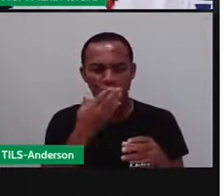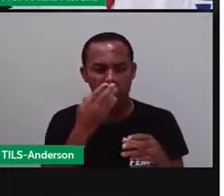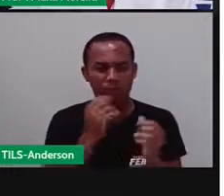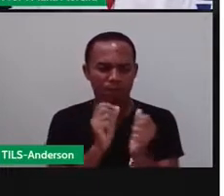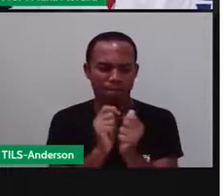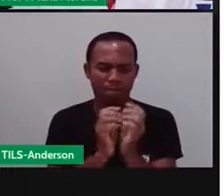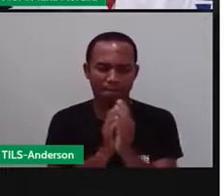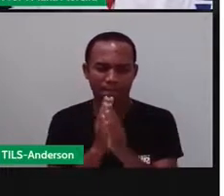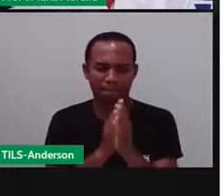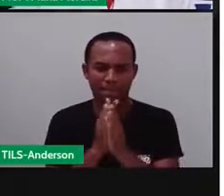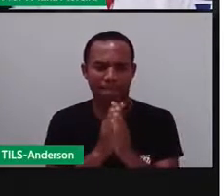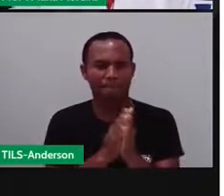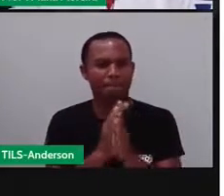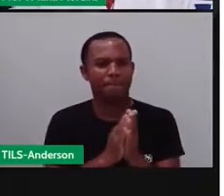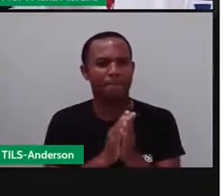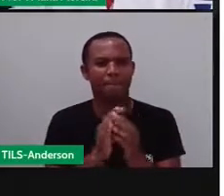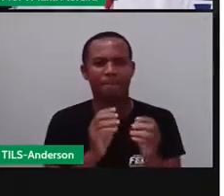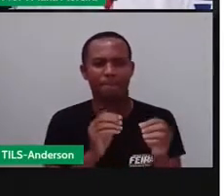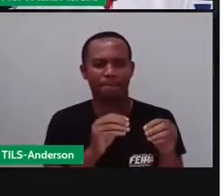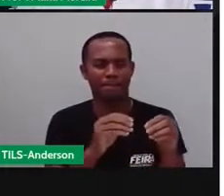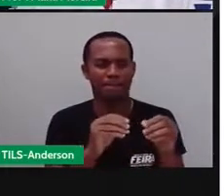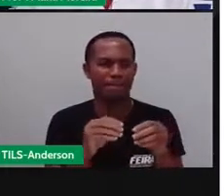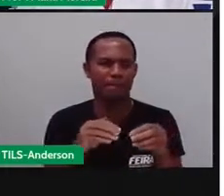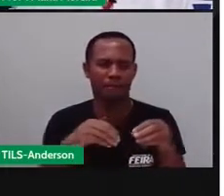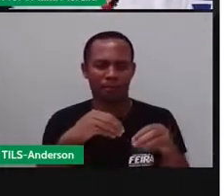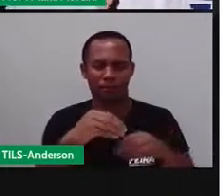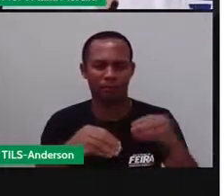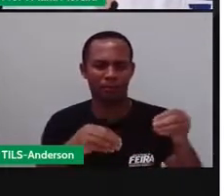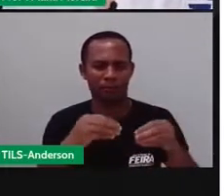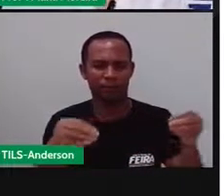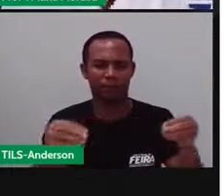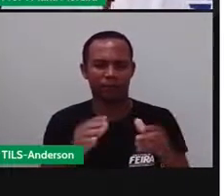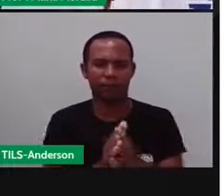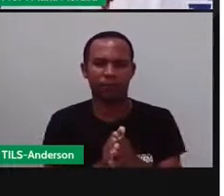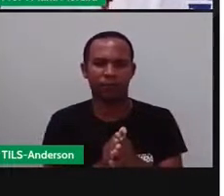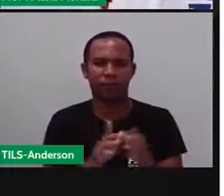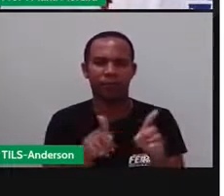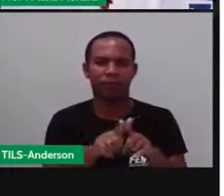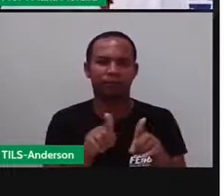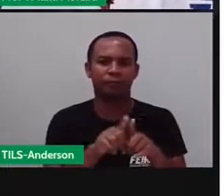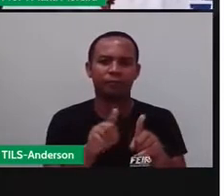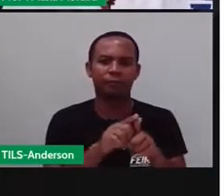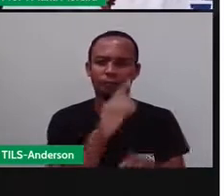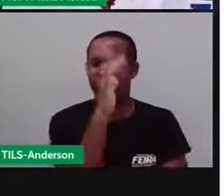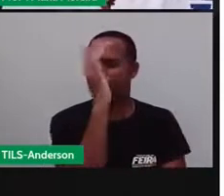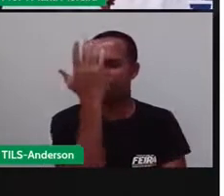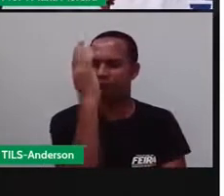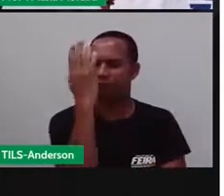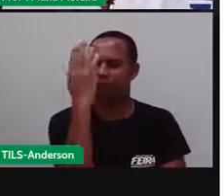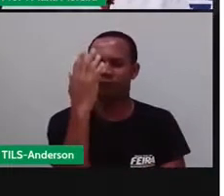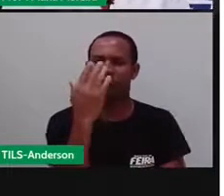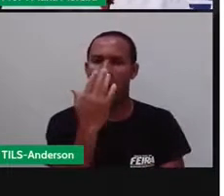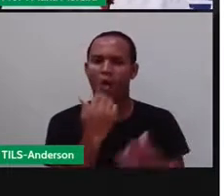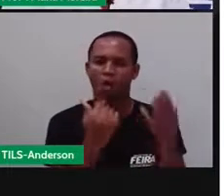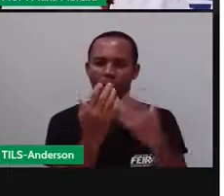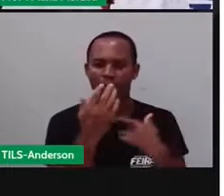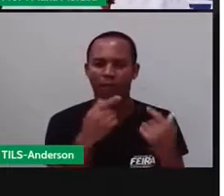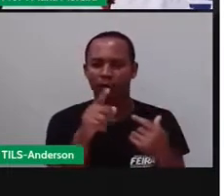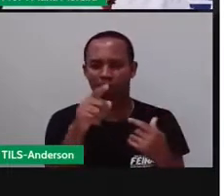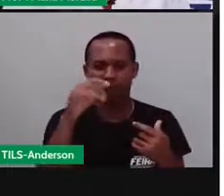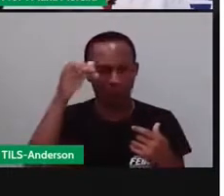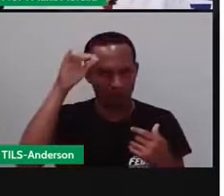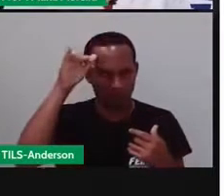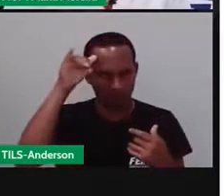isso? E a gente consegue, assim, a palha do milho, a gente consegue alimentar aí animais e várias outras coisas. Então, assim, é um